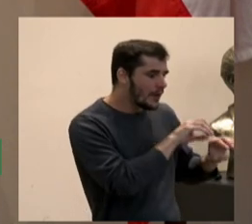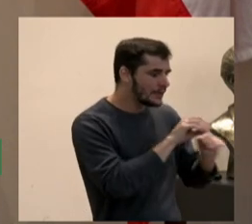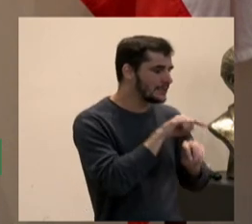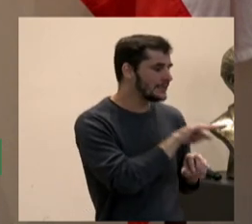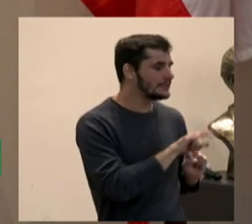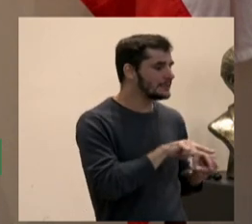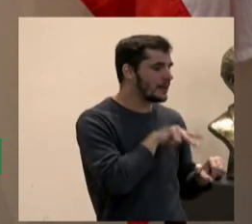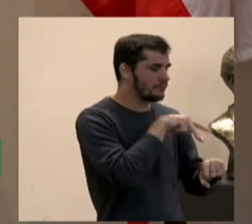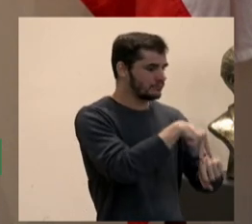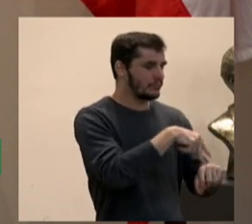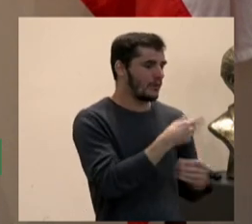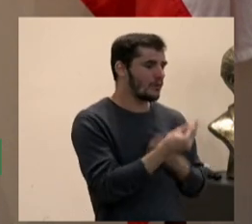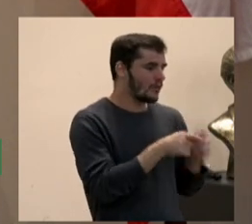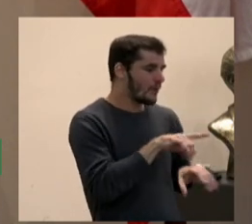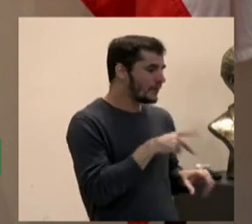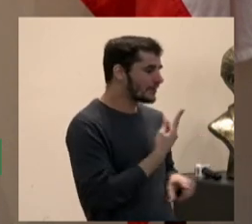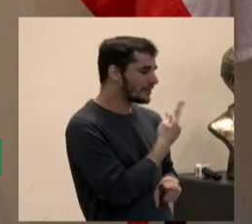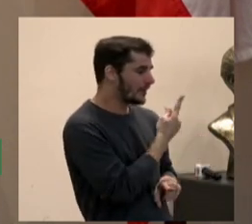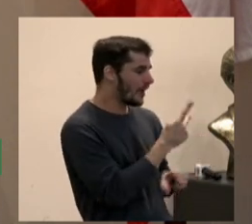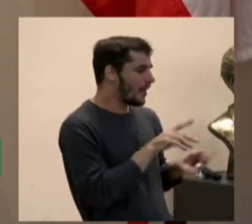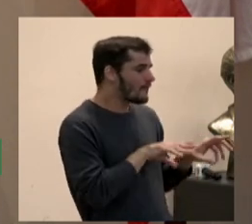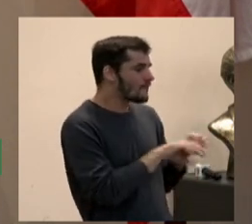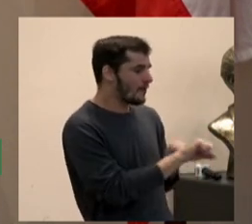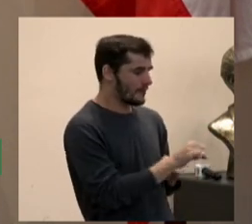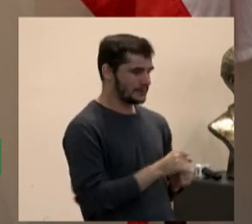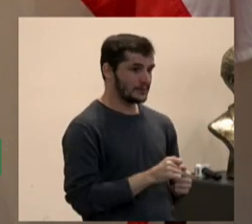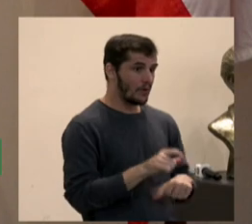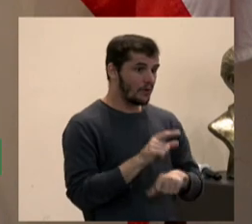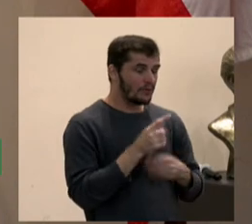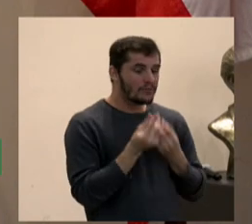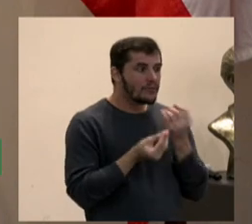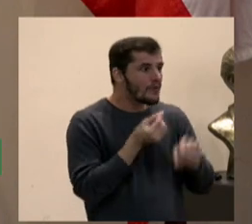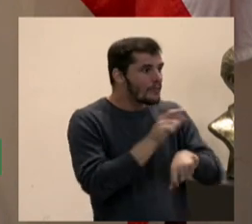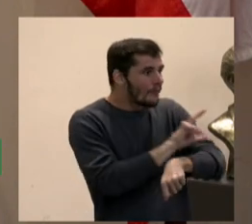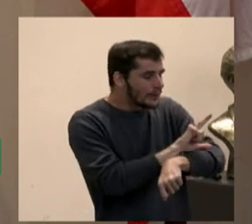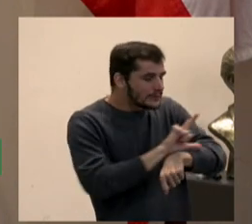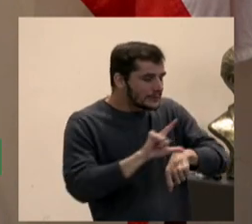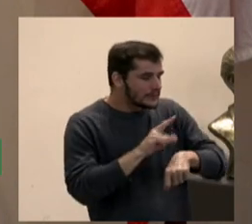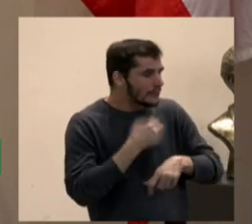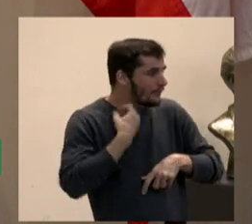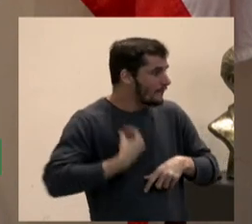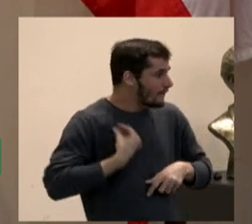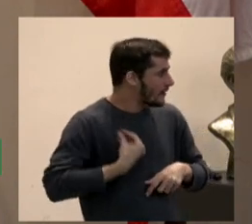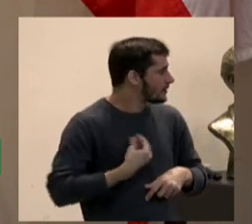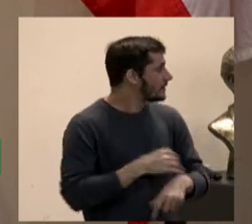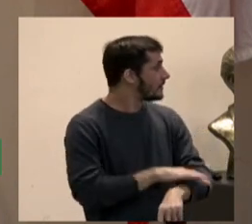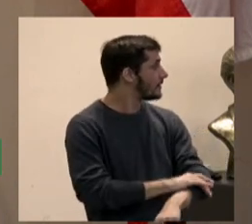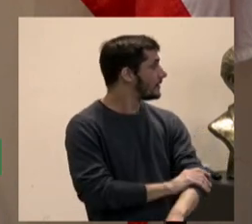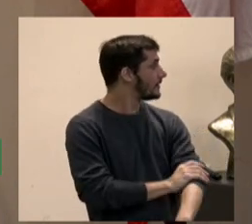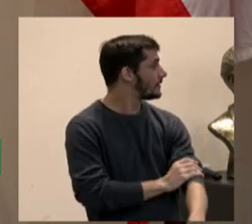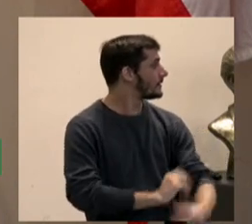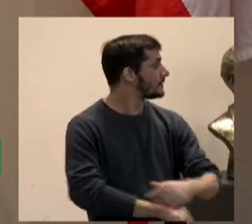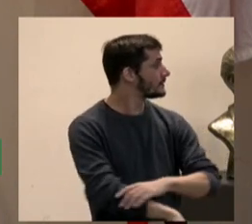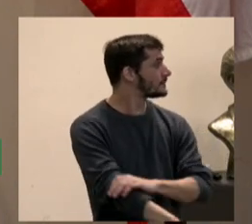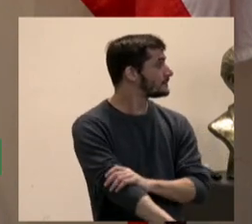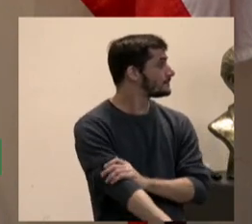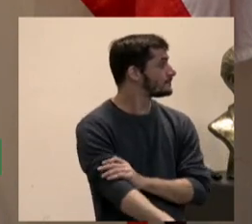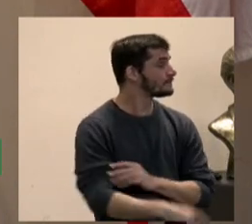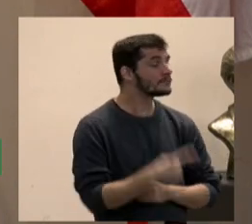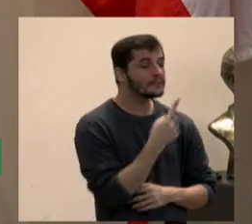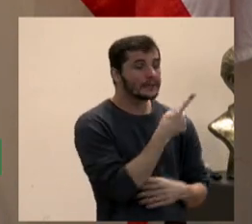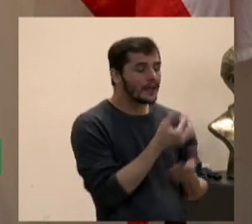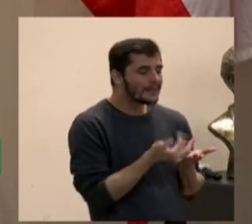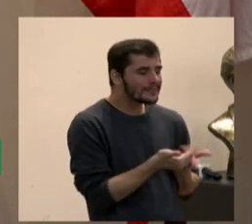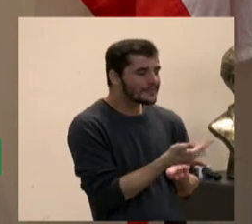para as universidades. As licenciaturas, não sei agora, esse é um dado que eu não